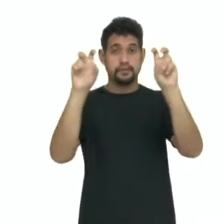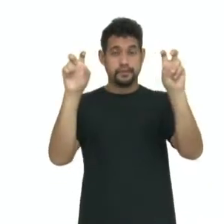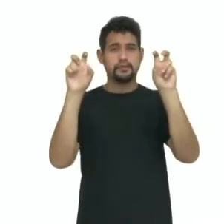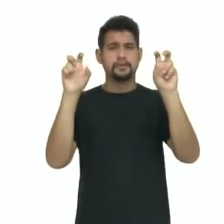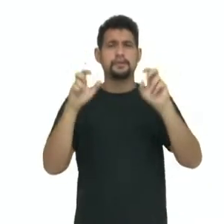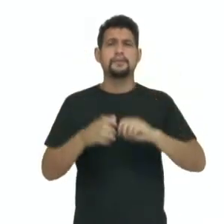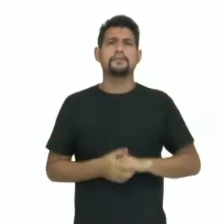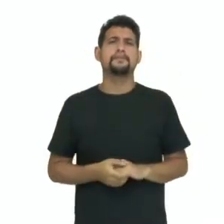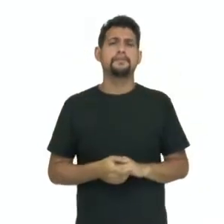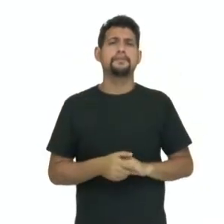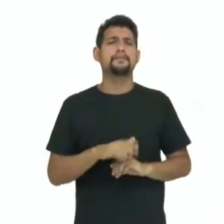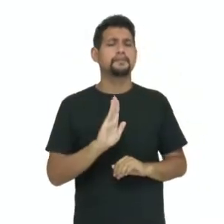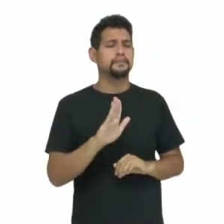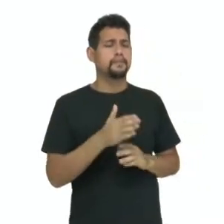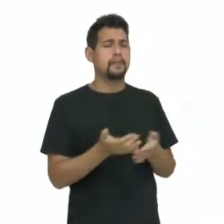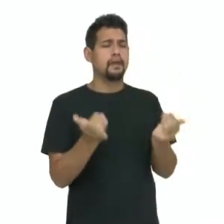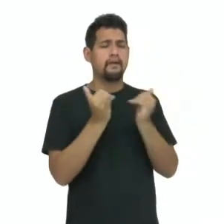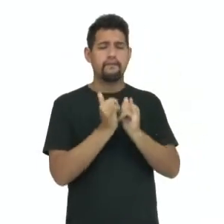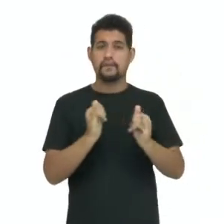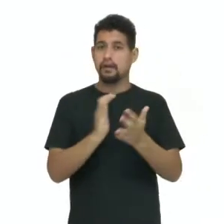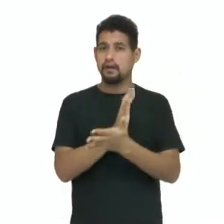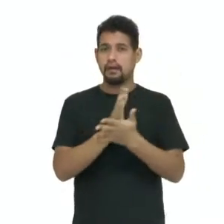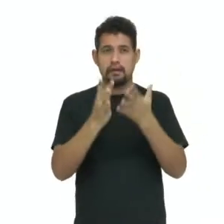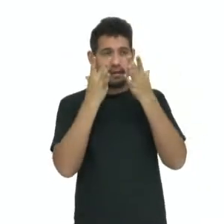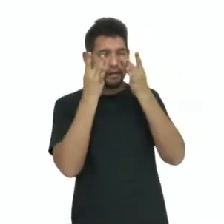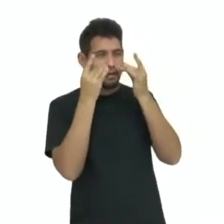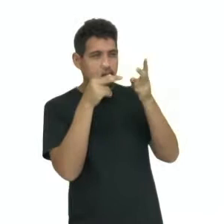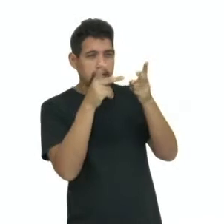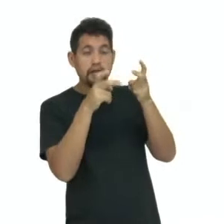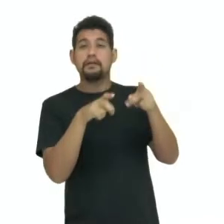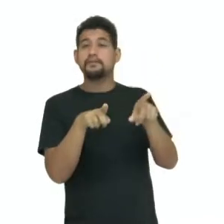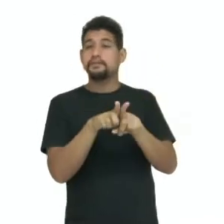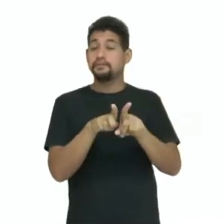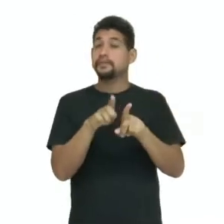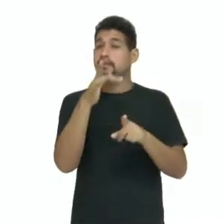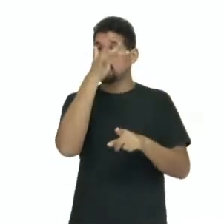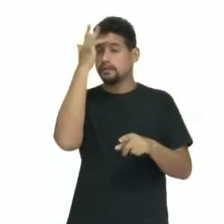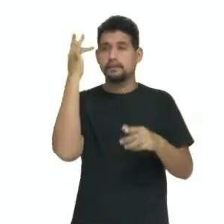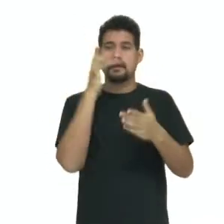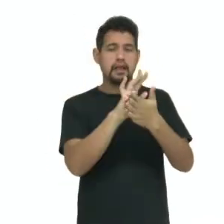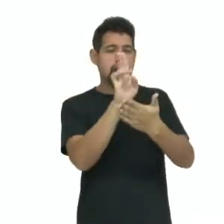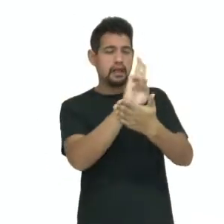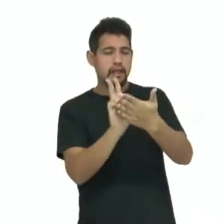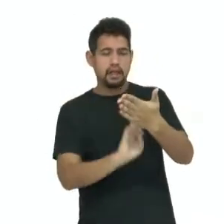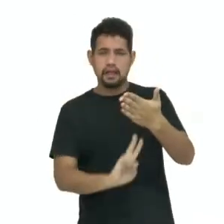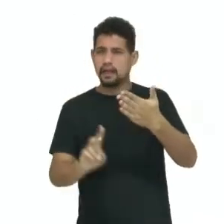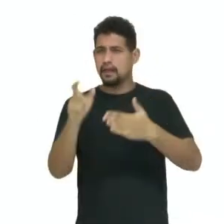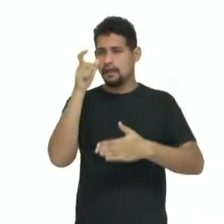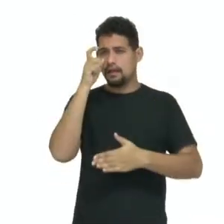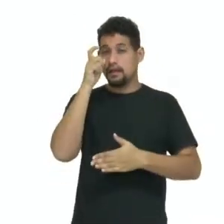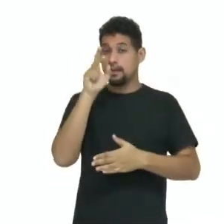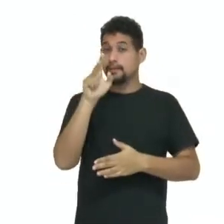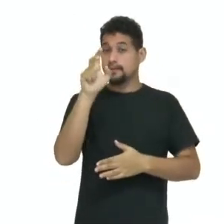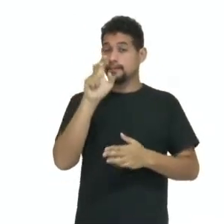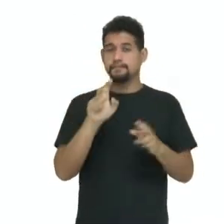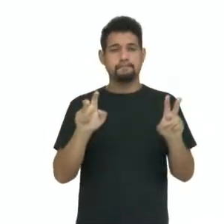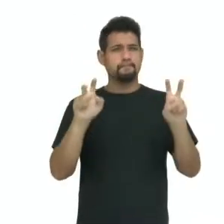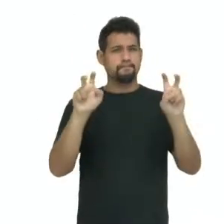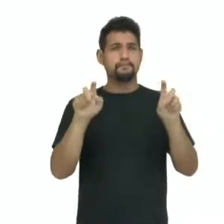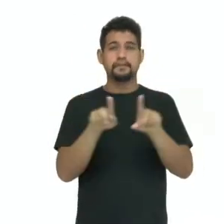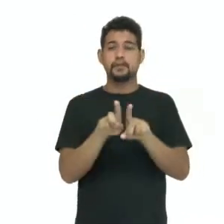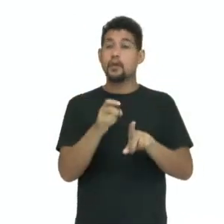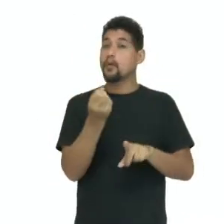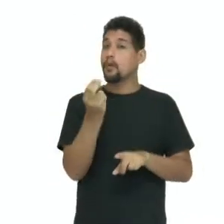manchete, dizendo já algo que chame a atenção do leitor, do espectador a respeito daquela temática ou